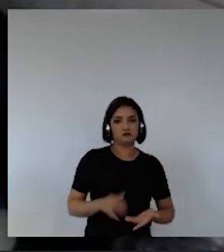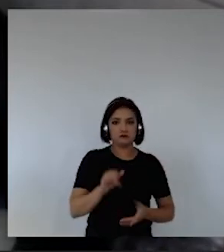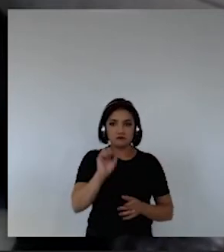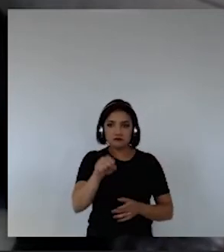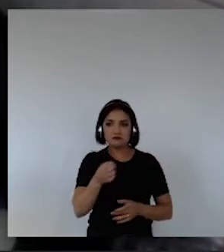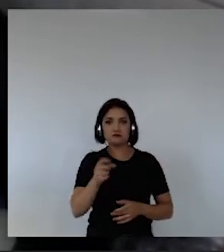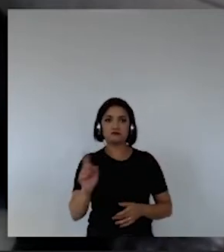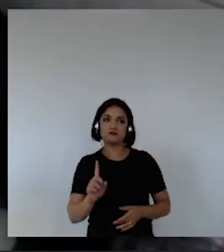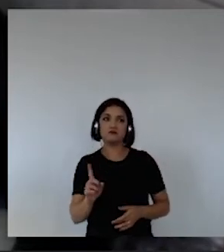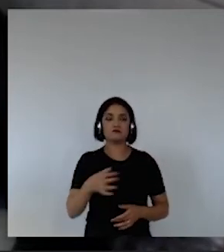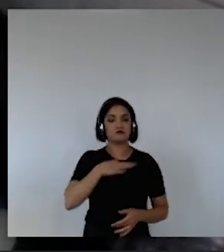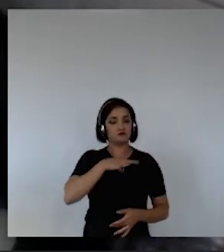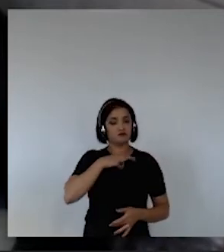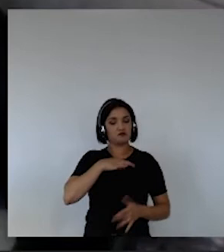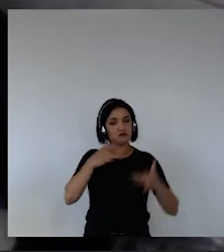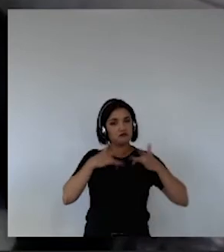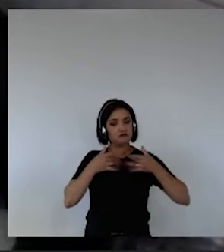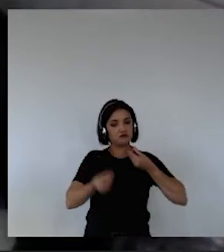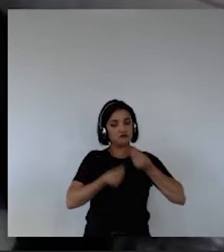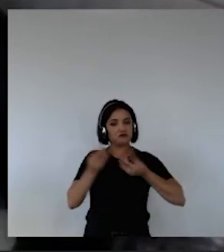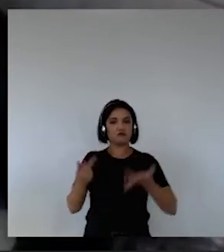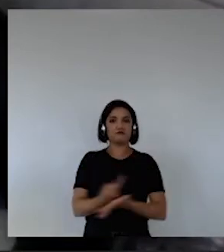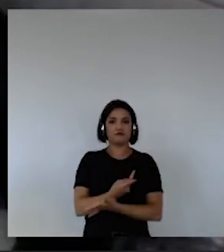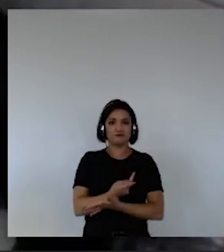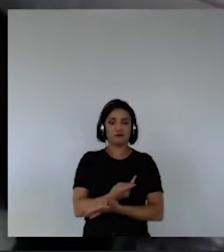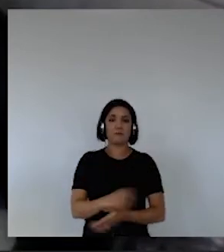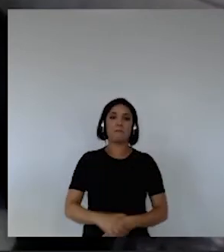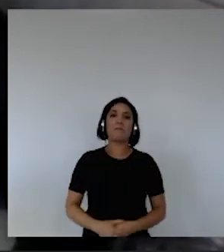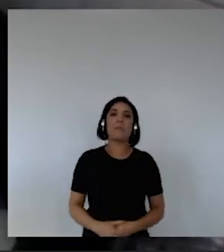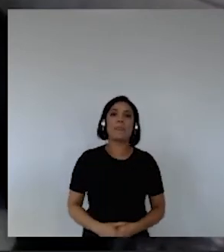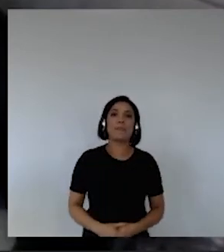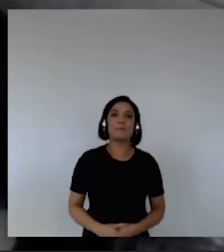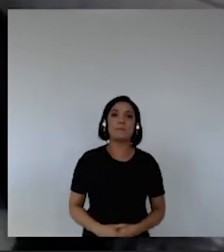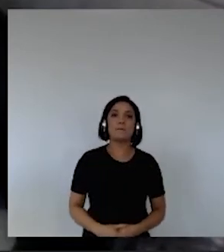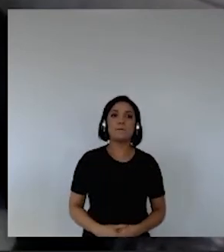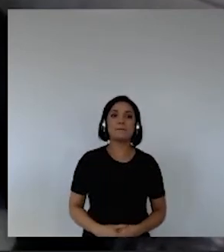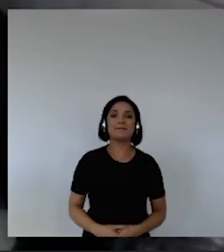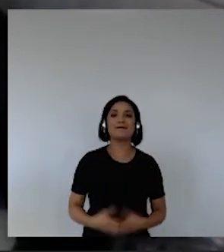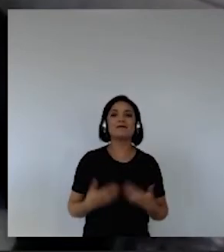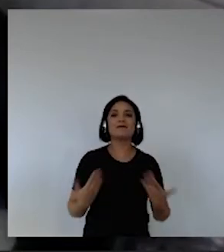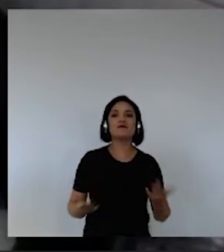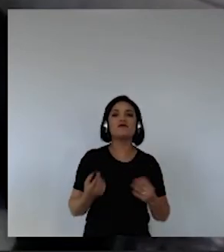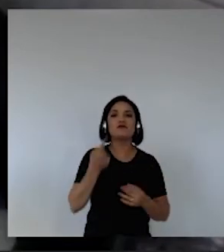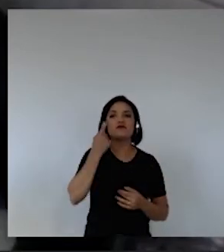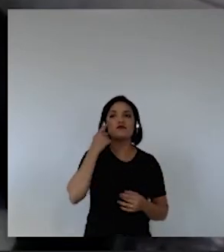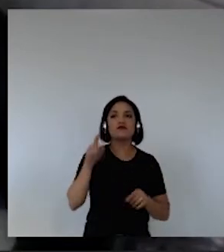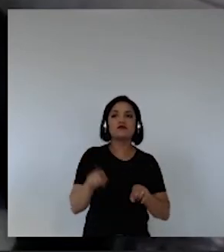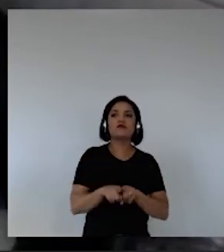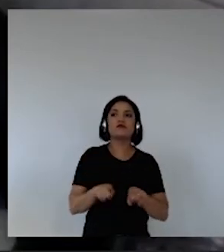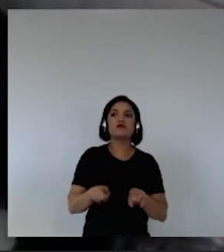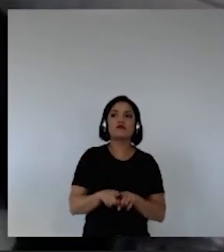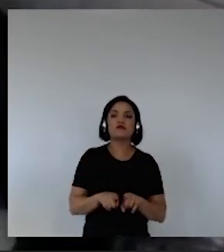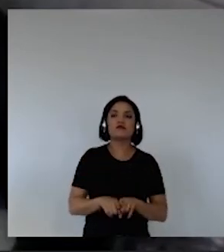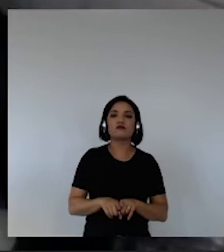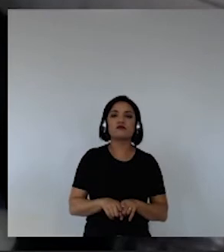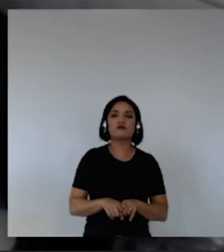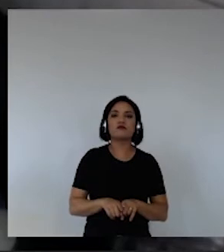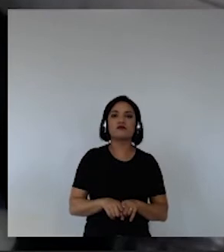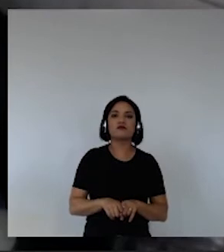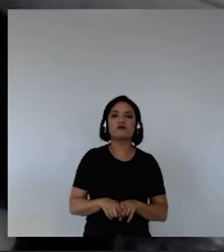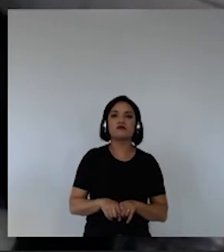serviço, na voluntariedade, como isso foi feito. Vejo aqui surgir a necessidade, diante de tudo o que está sendo